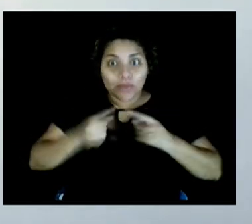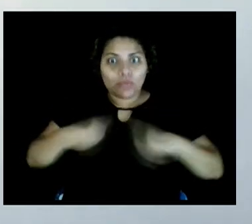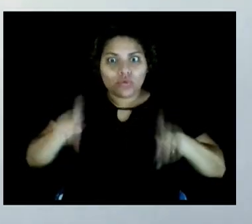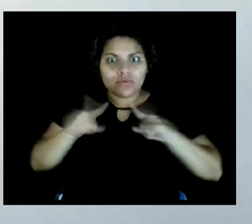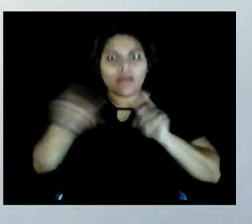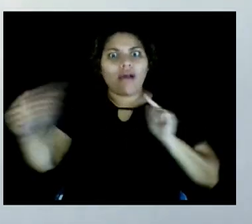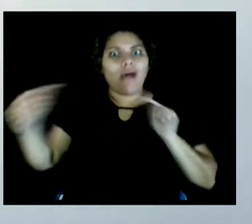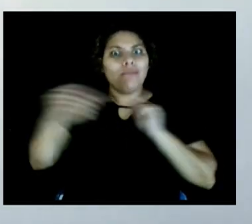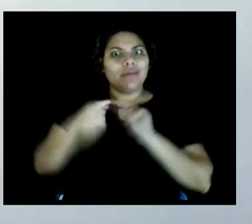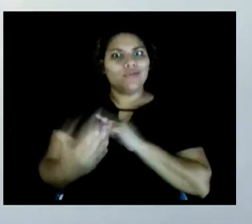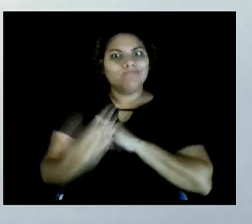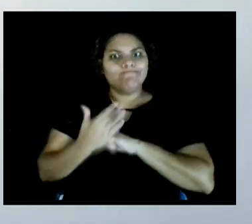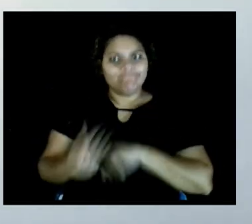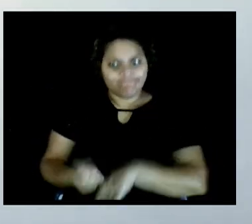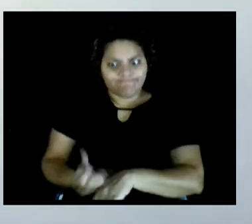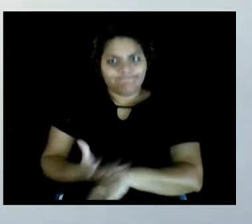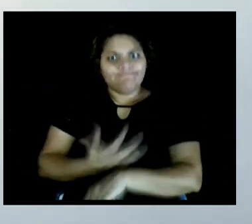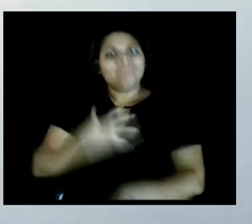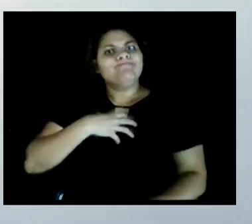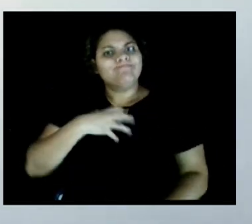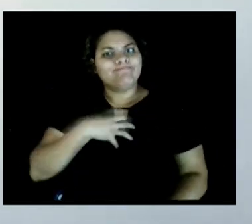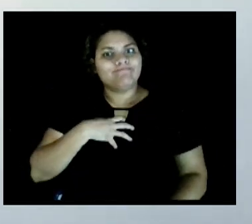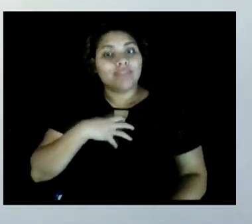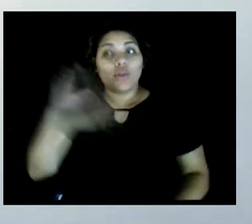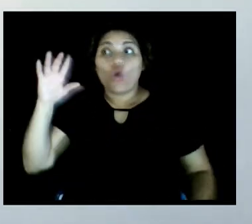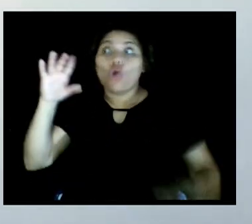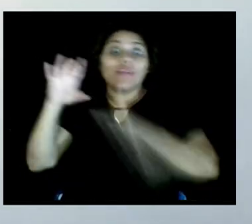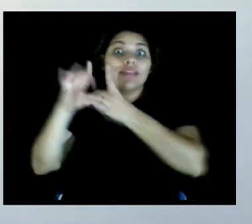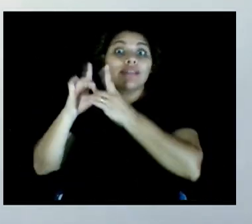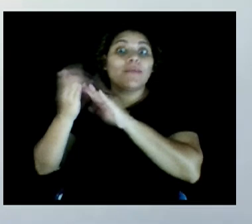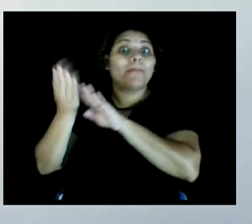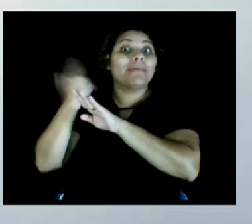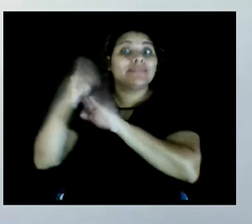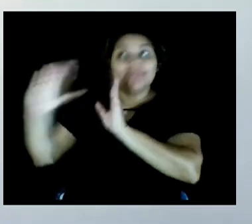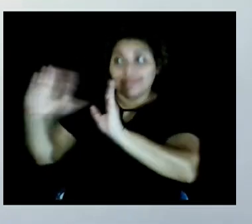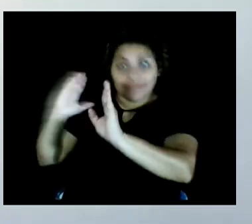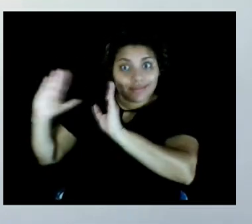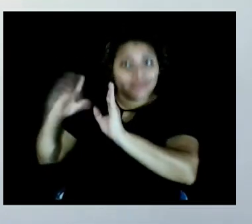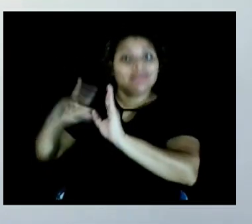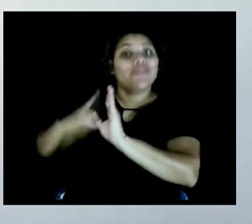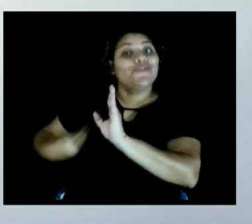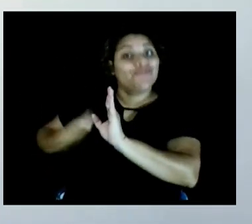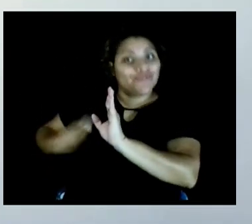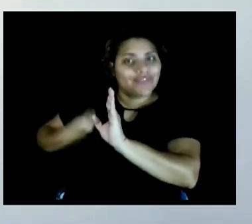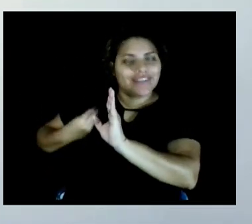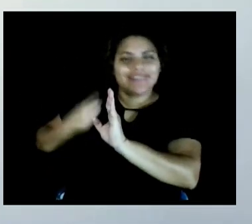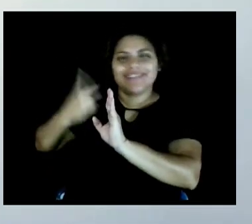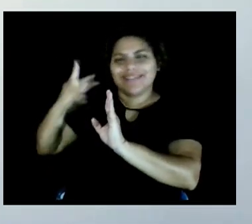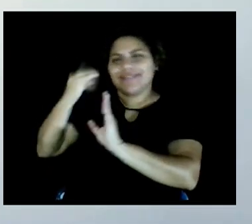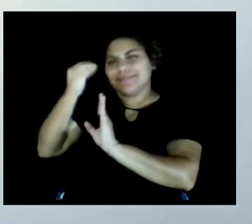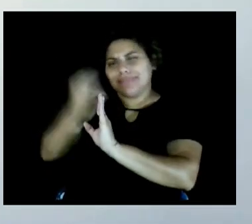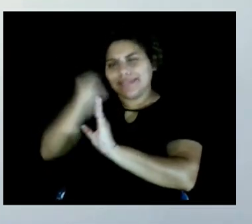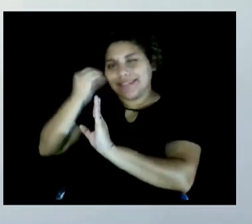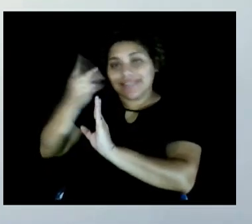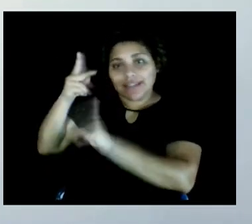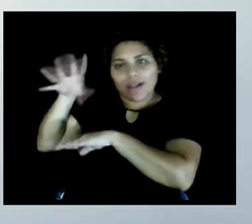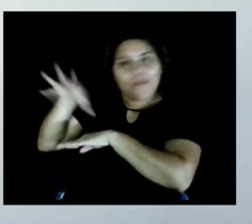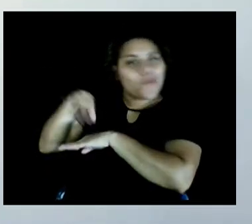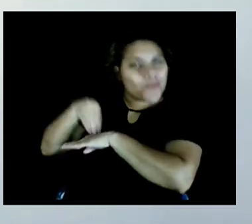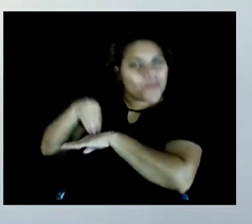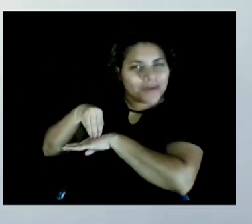com aquela vivência daquele momento que ela estava experienciando, as pessoas que